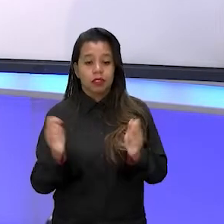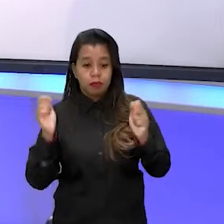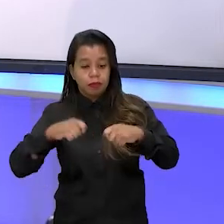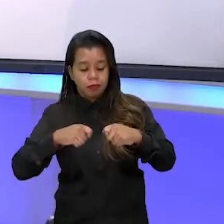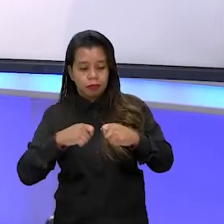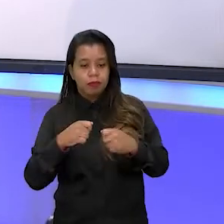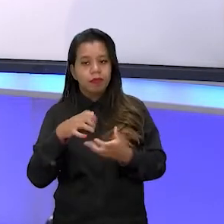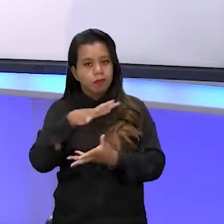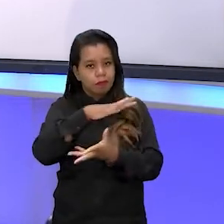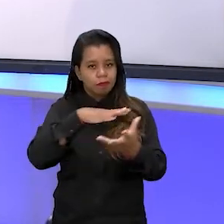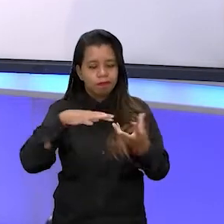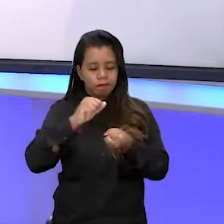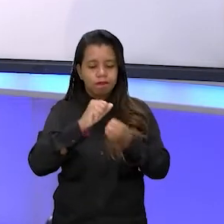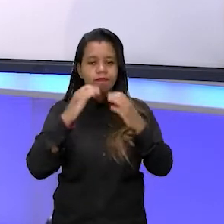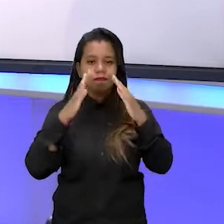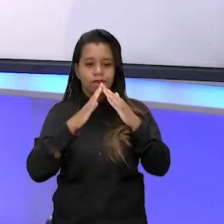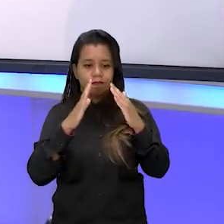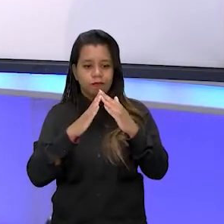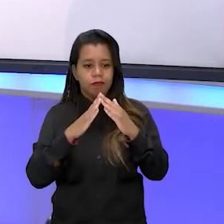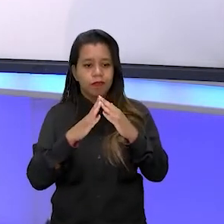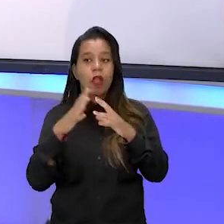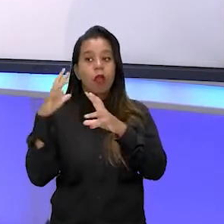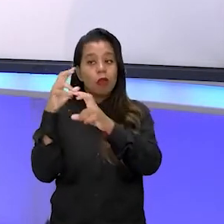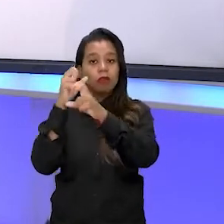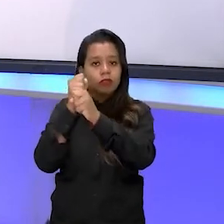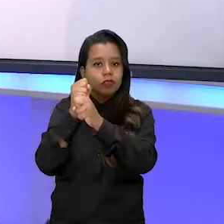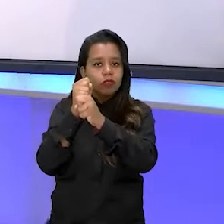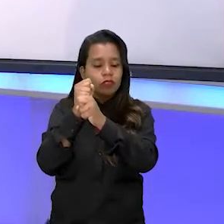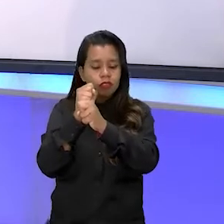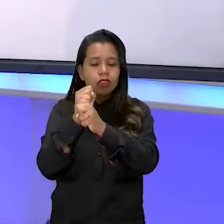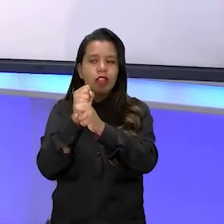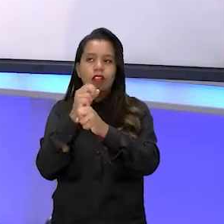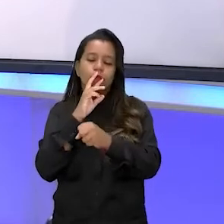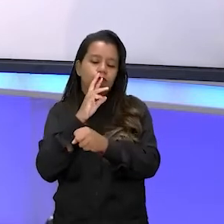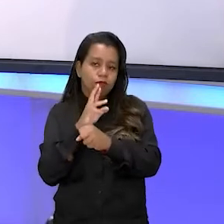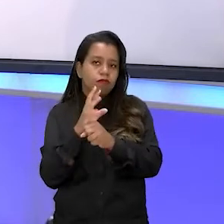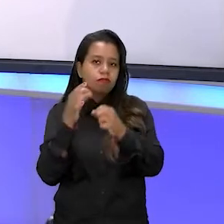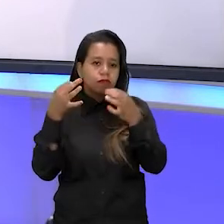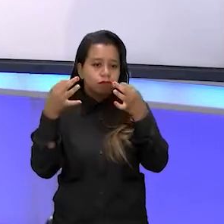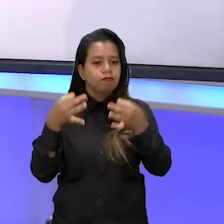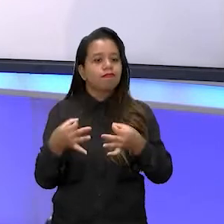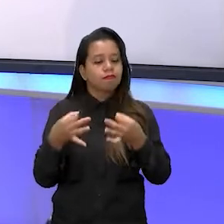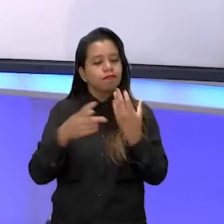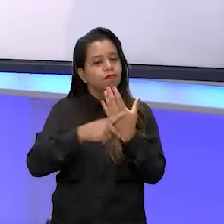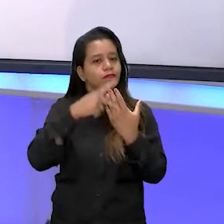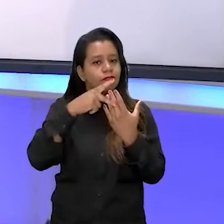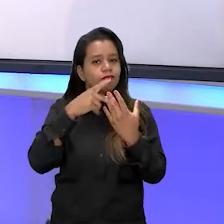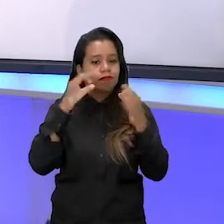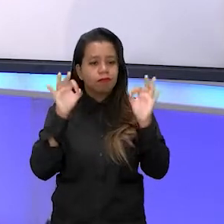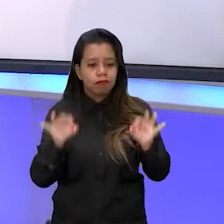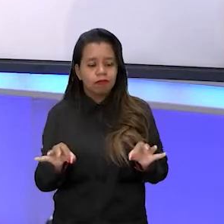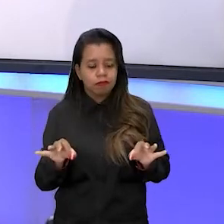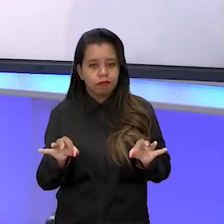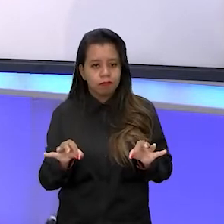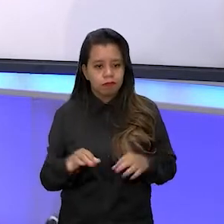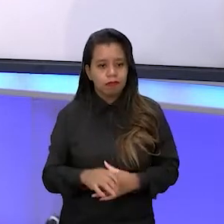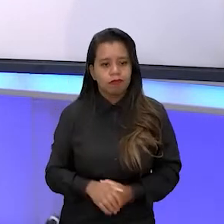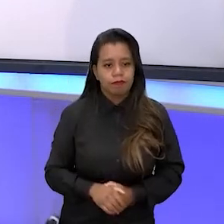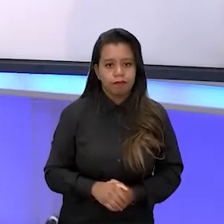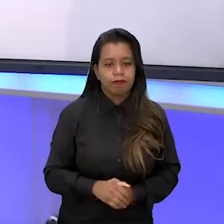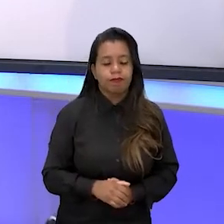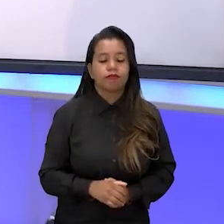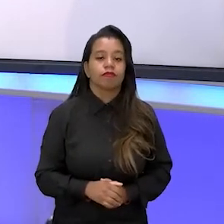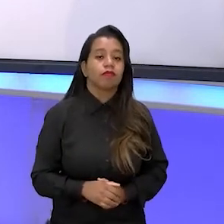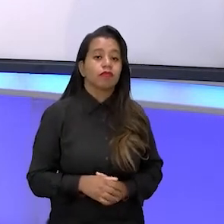sustentável. Combinado? E o nosso resultado aqui é que o nosso projeto aí de casa sustentável seja de fato um projeto